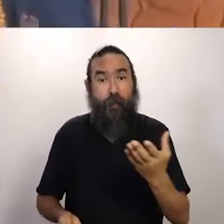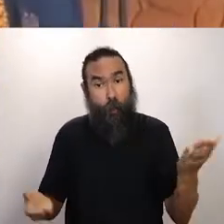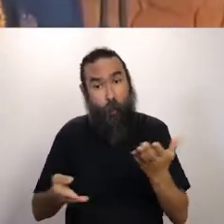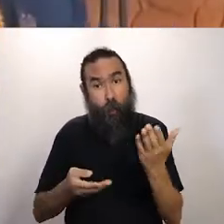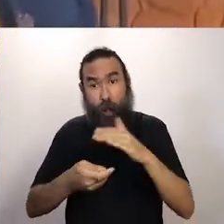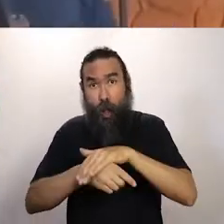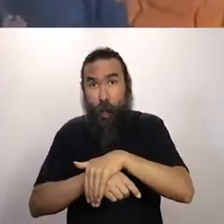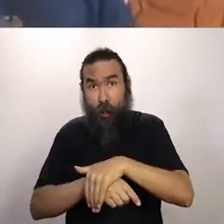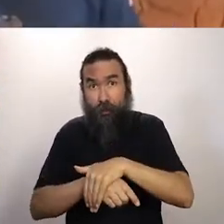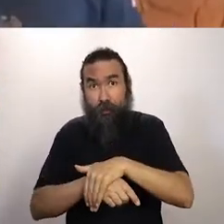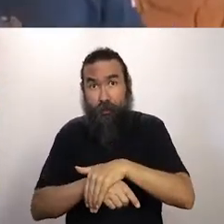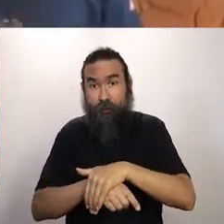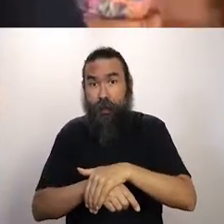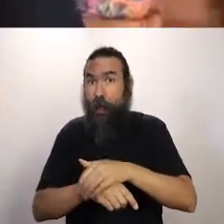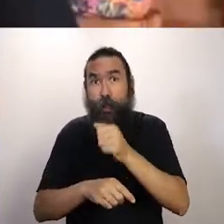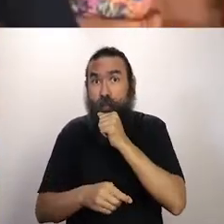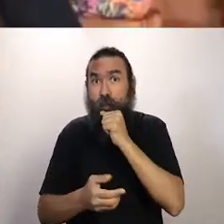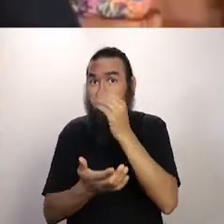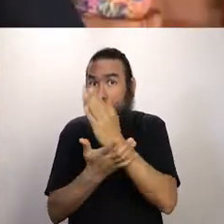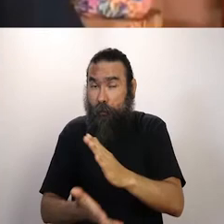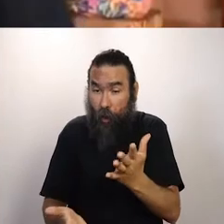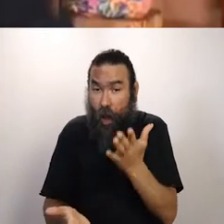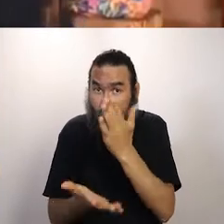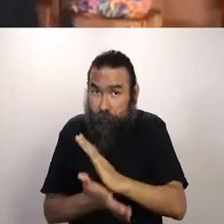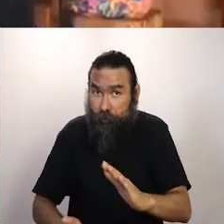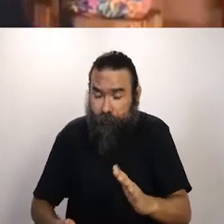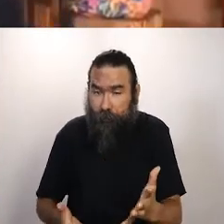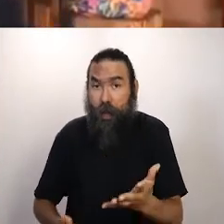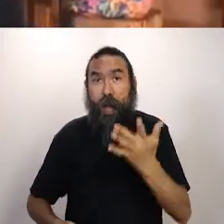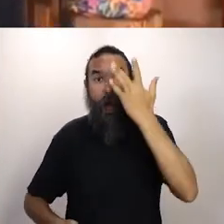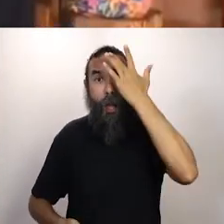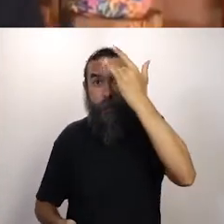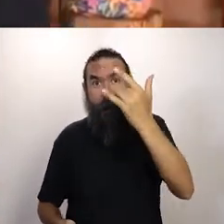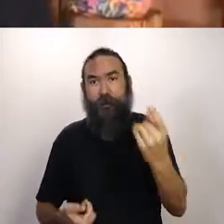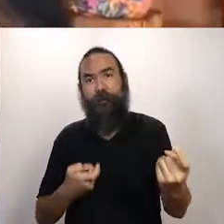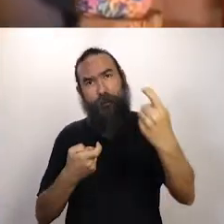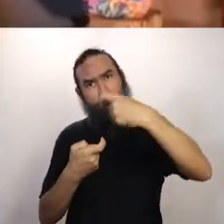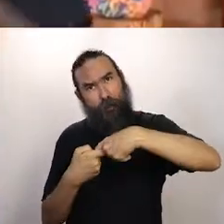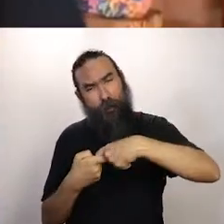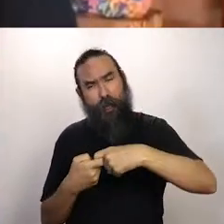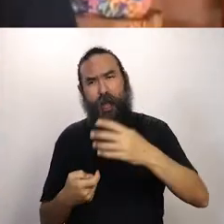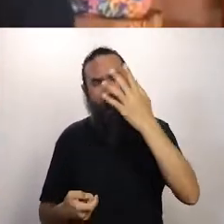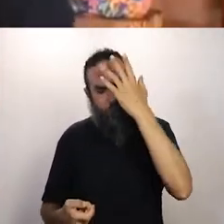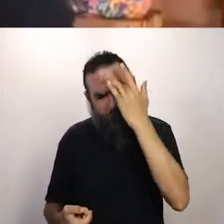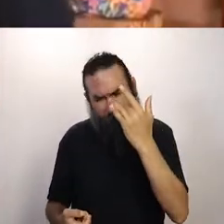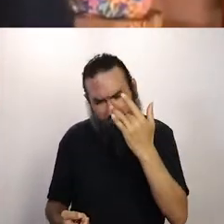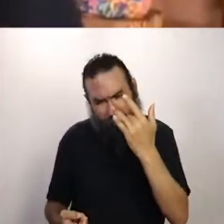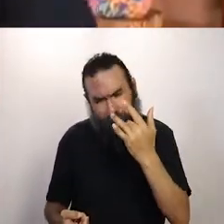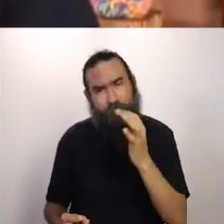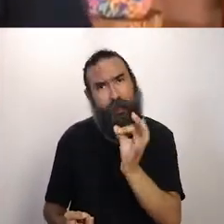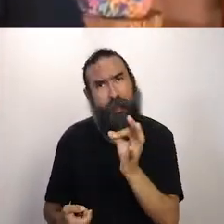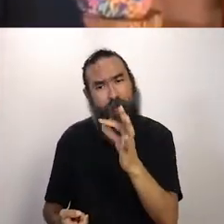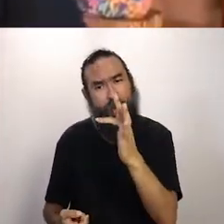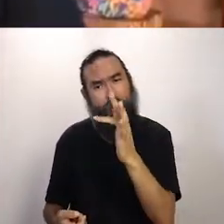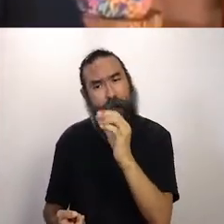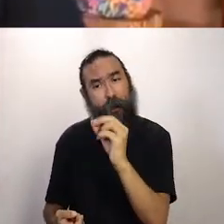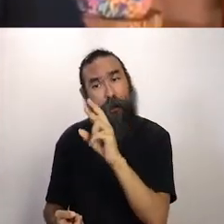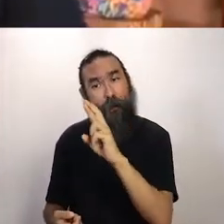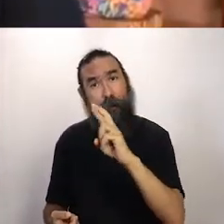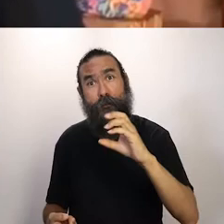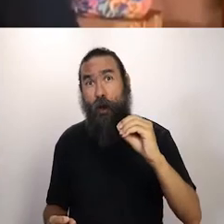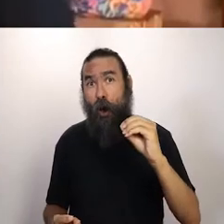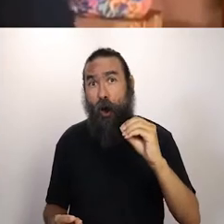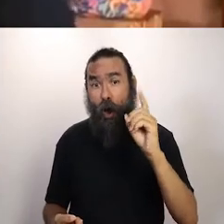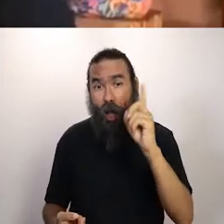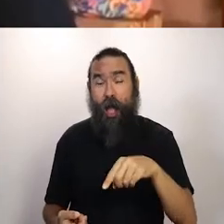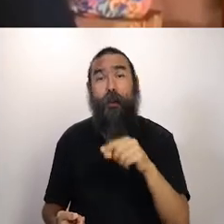né? E então, amanhã a gente volta, né, Anarelli? Amanhã vai ter o quê? Amanhã vai ter um forró, né? Amanhã tem Trio Buritis